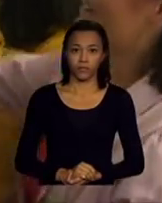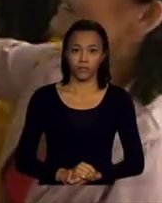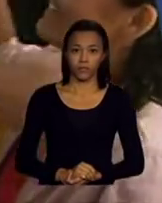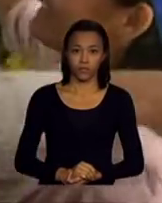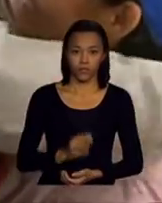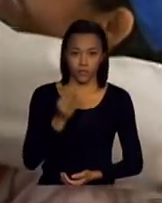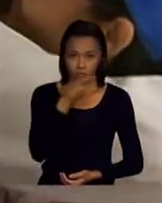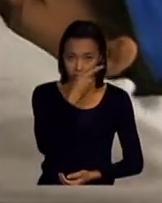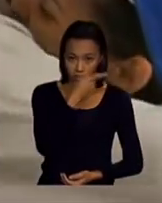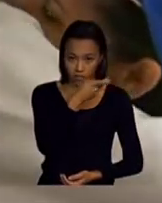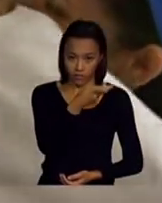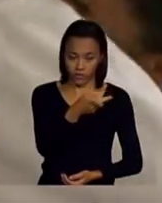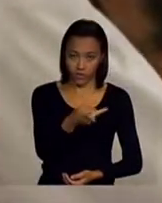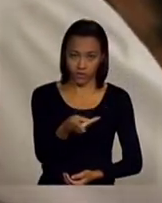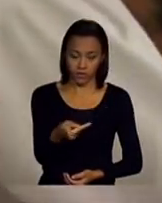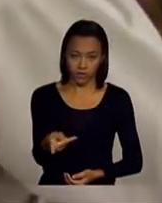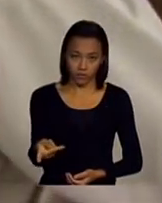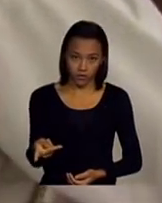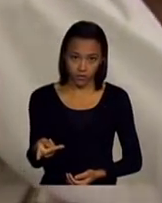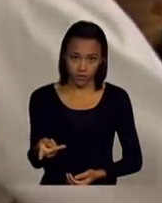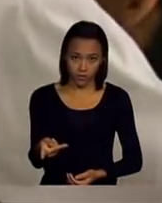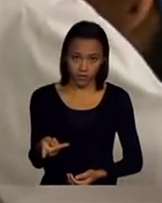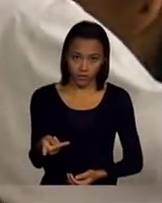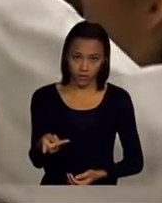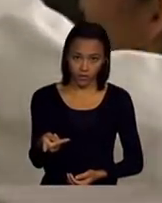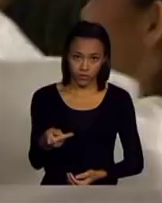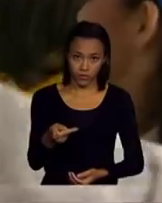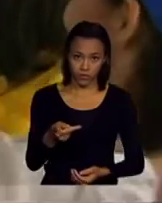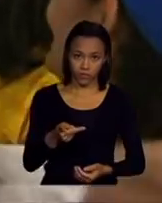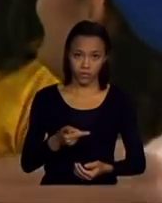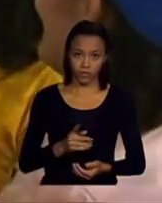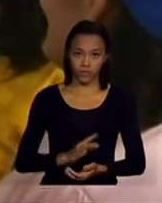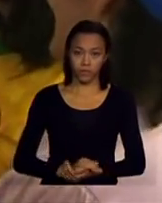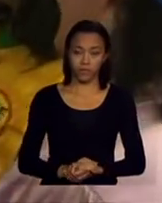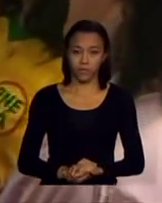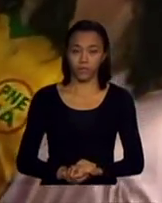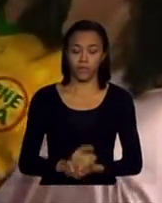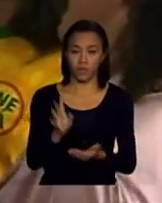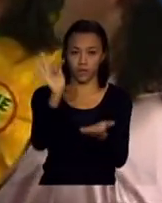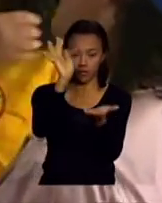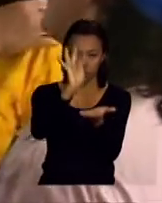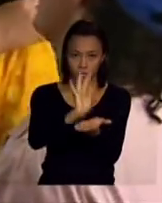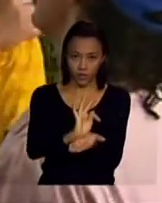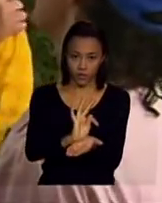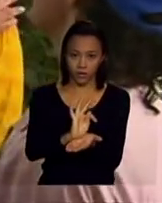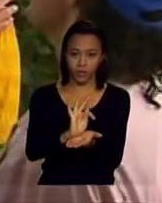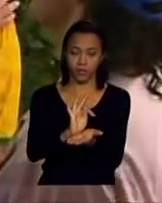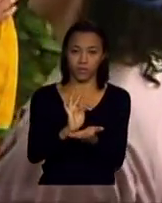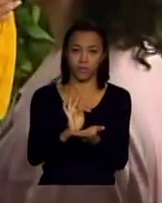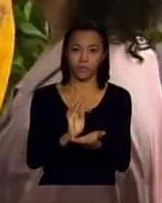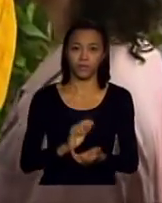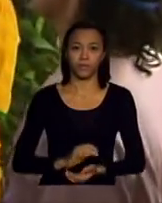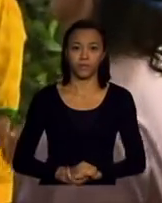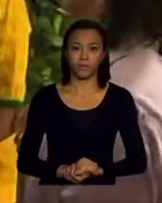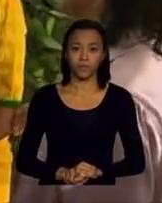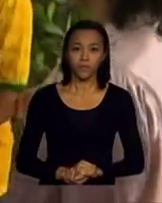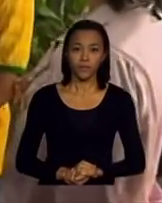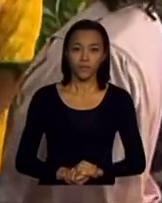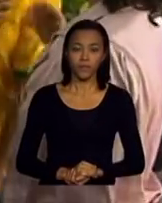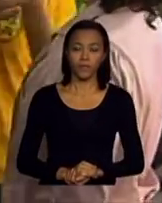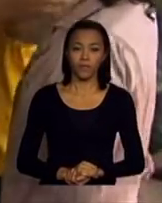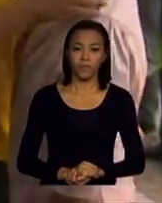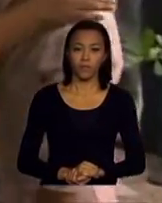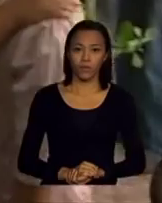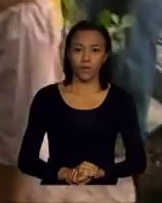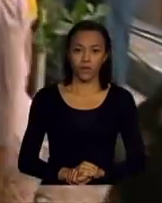para essa visita à capital do Piauí, Teresina. A presidenta está acompanhada do ministro Fernando Bezerra